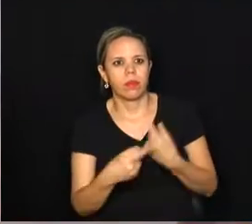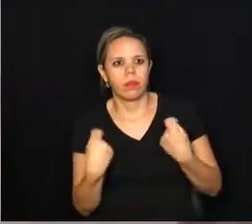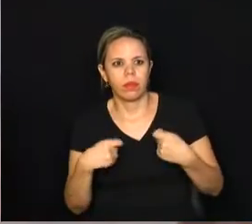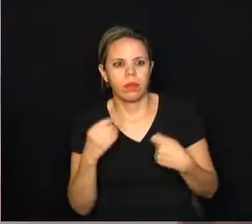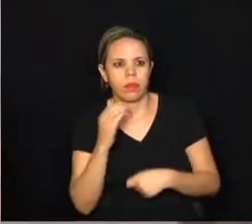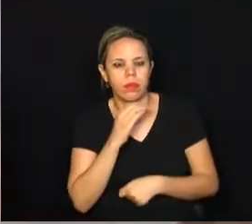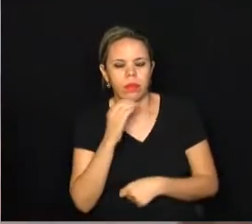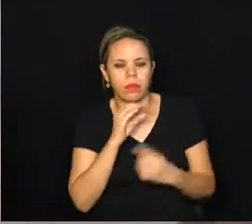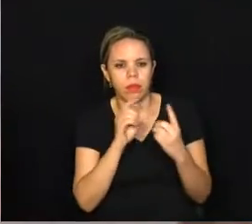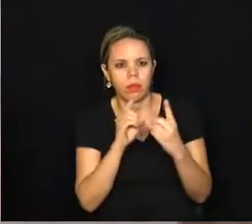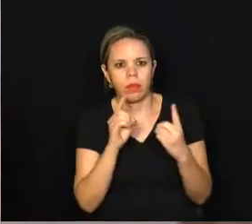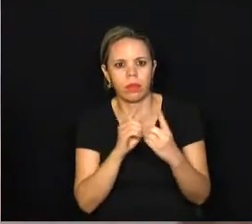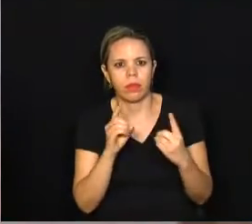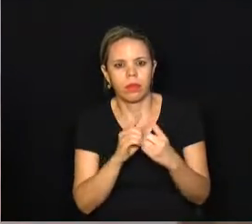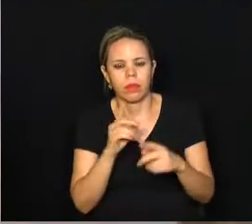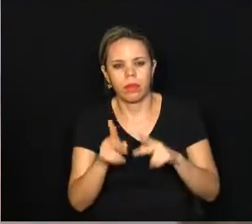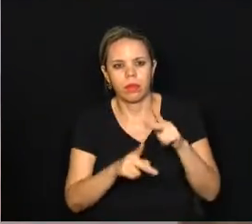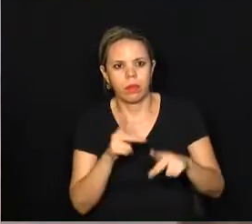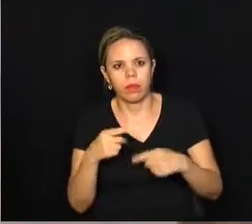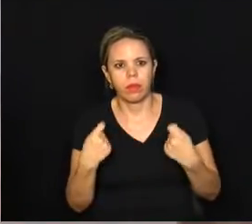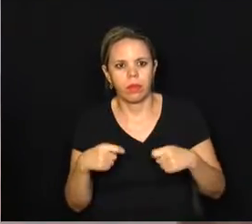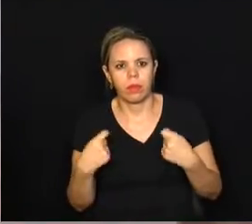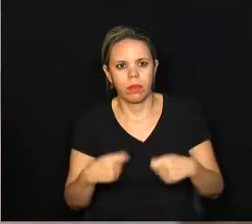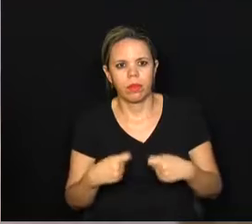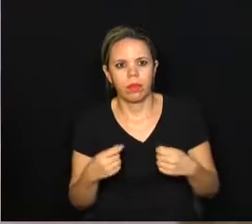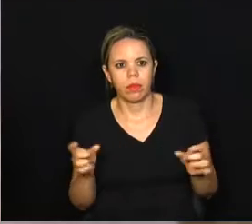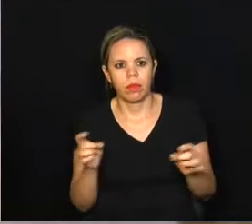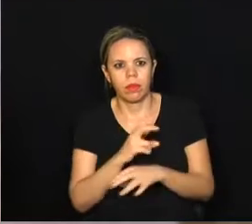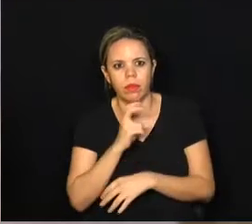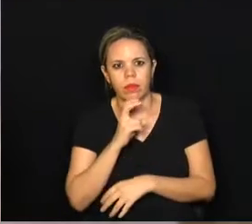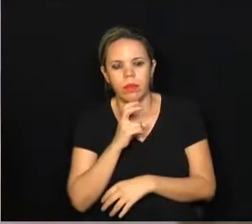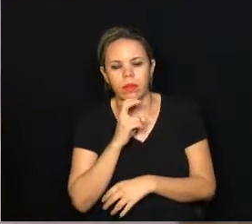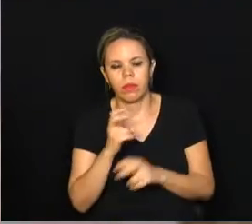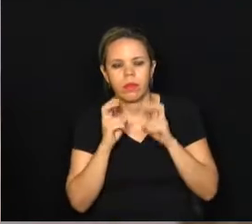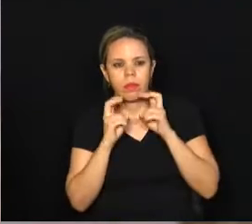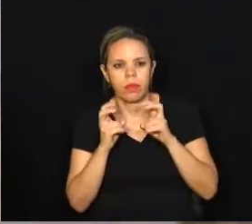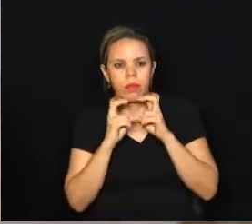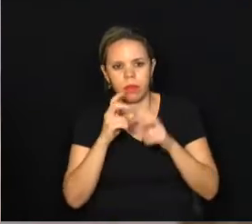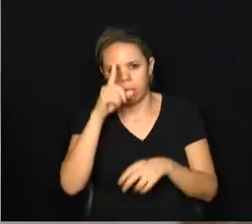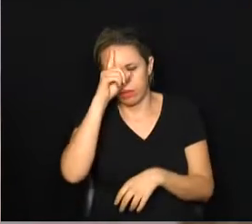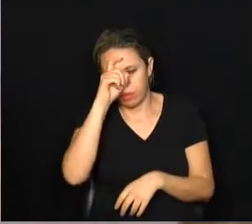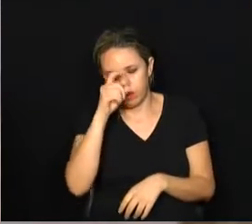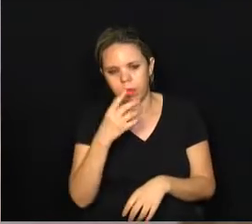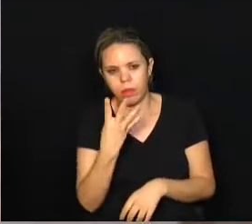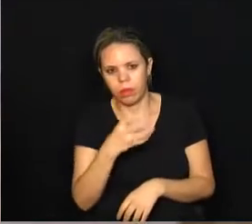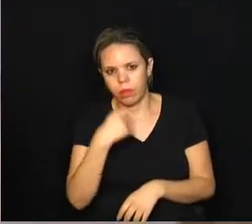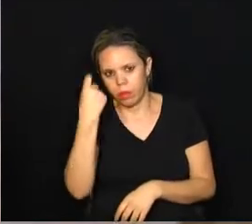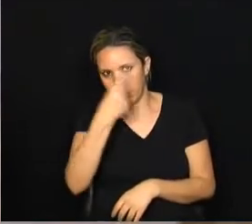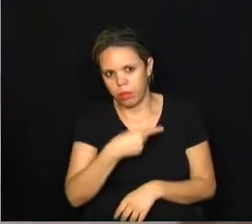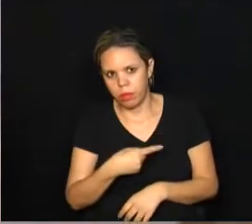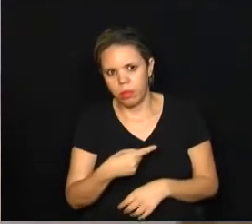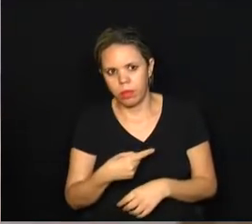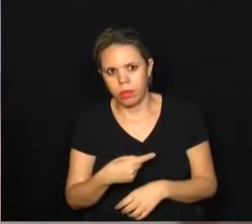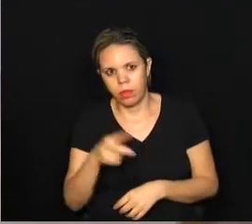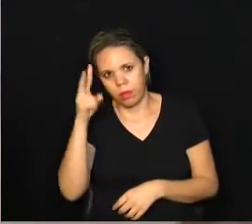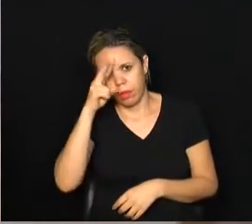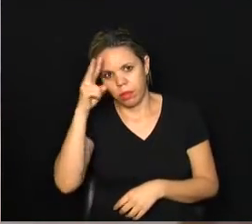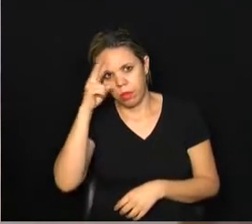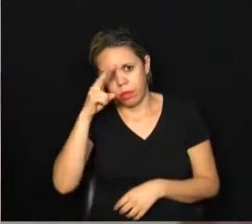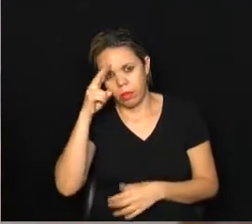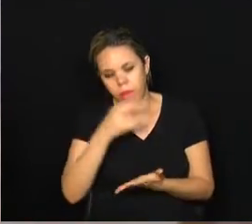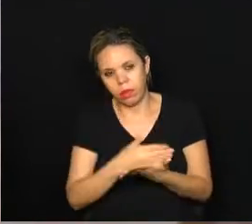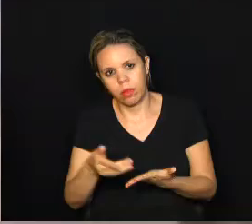necessidades de atendimentos de pacientes que precisem do pronto-socorro, nesse prazo de 48 horas, que, lembrando, se